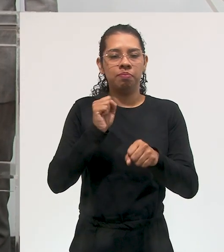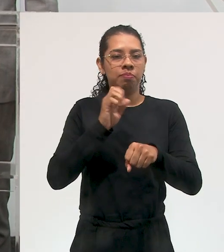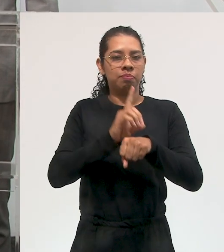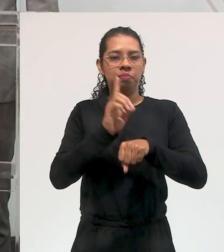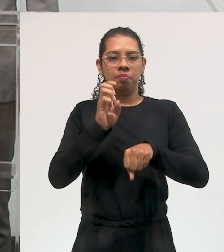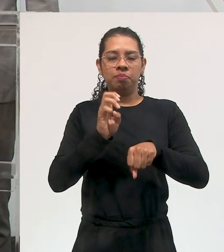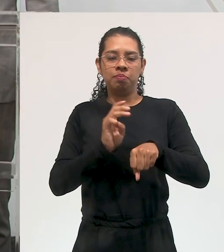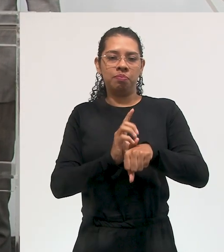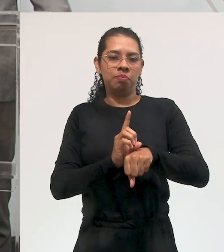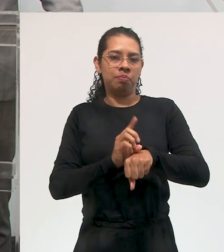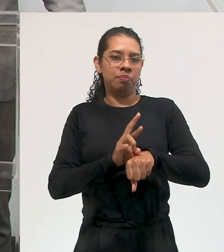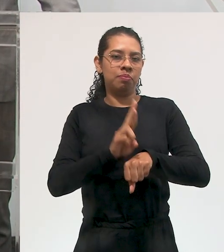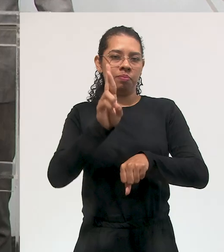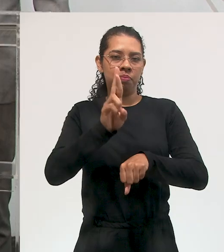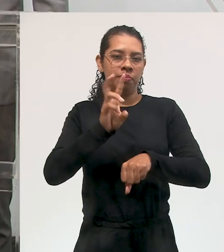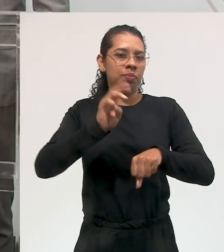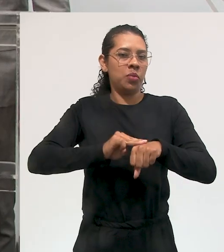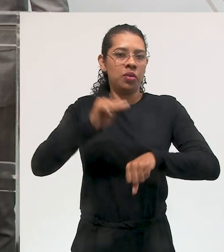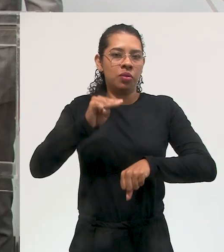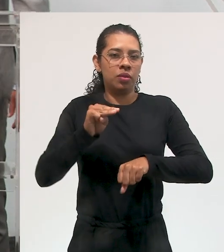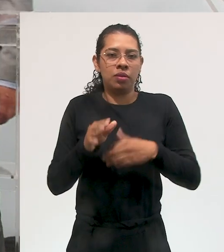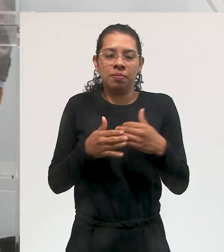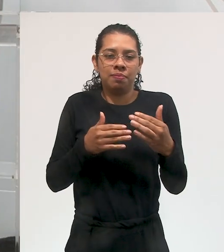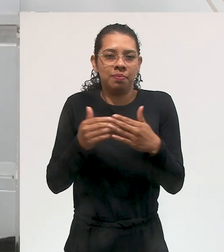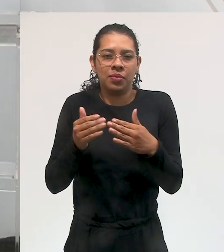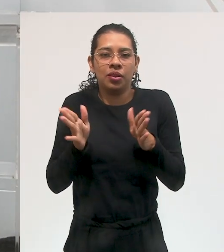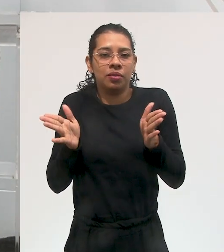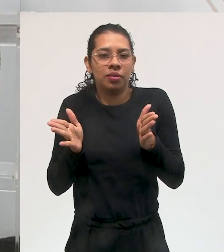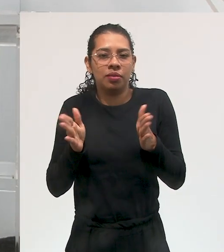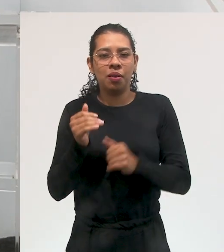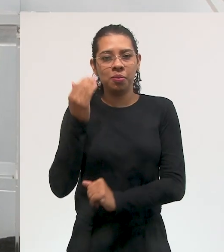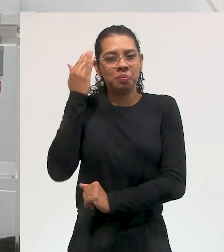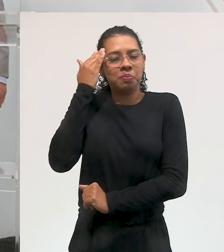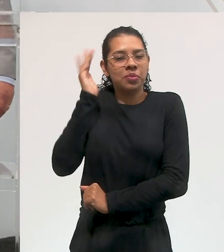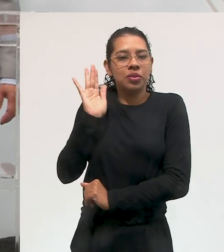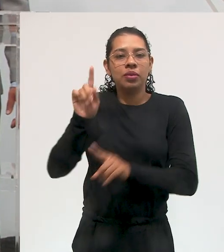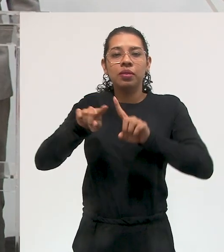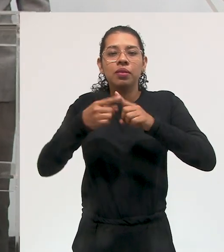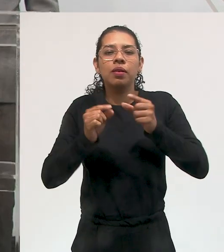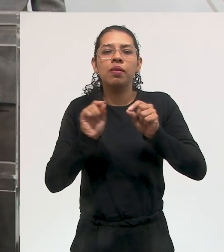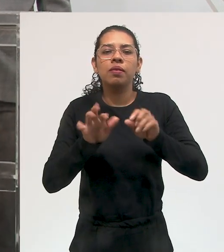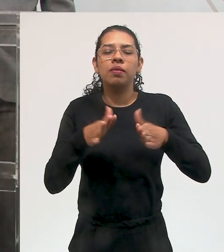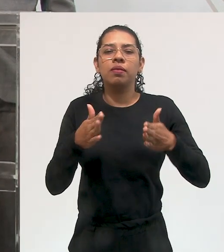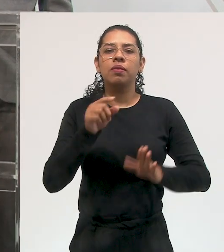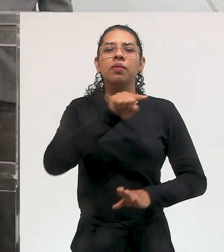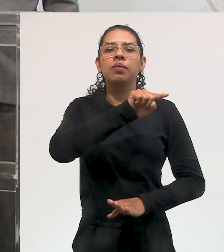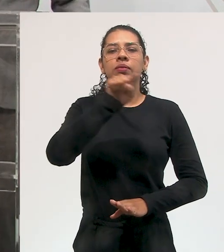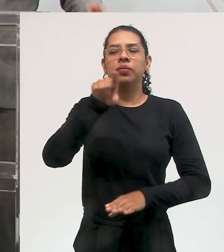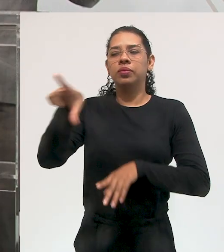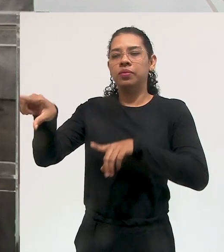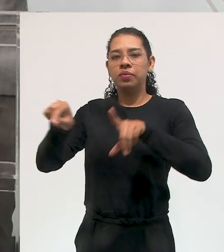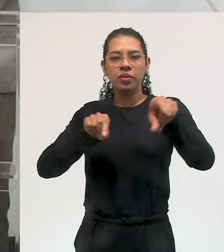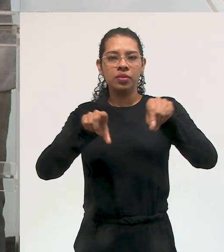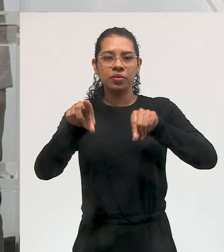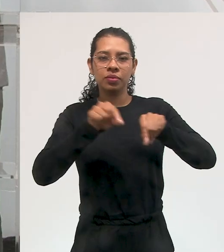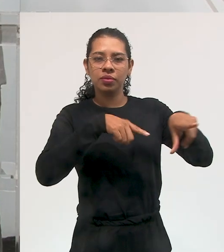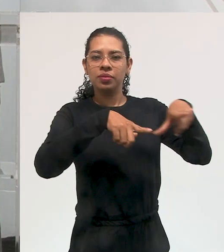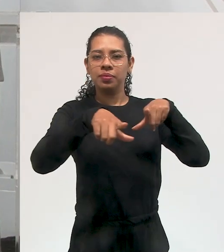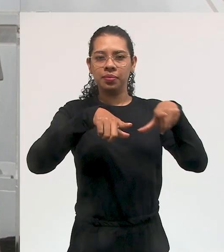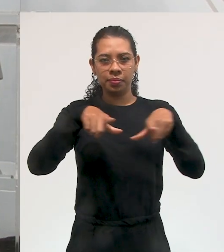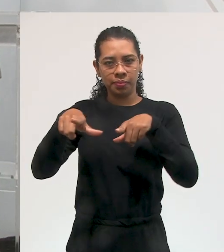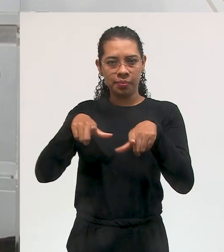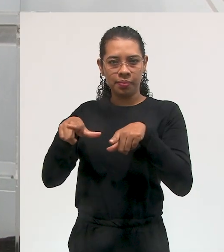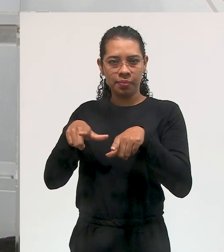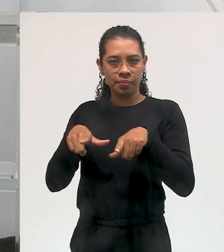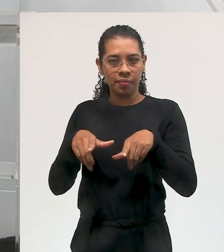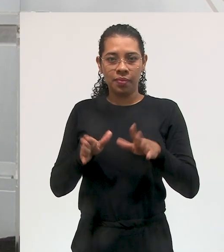mestrado, um doutorado. Não sei, é uma reflexão. Qual o ciclo de vida do docente? Vai depender muito da teoria e da prática. Qual a área que você vai